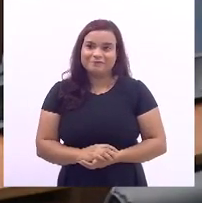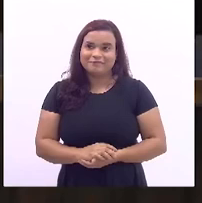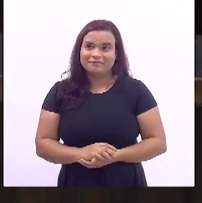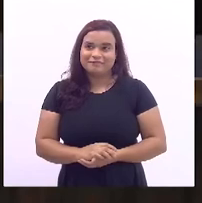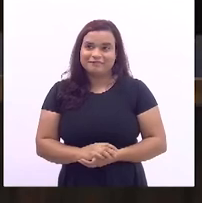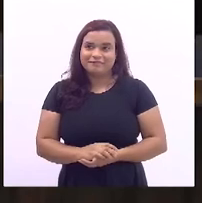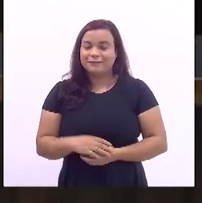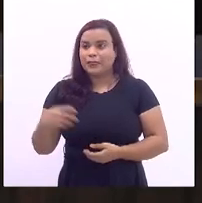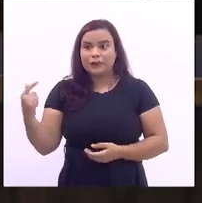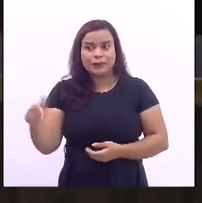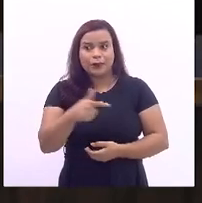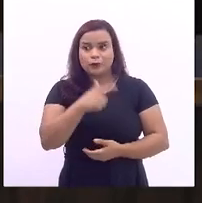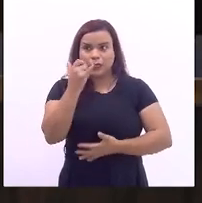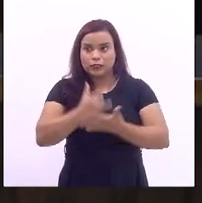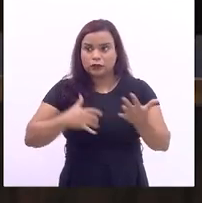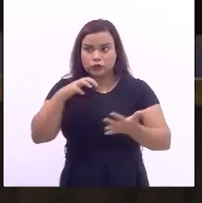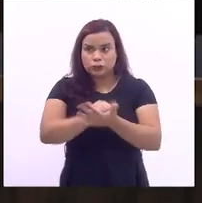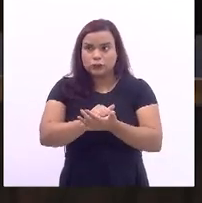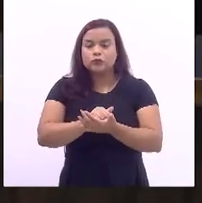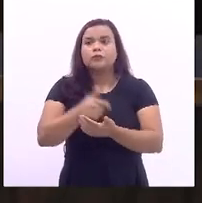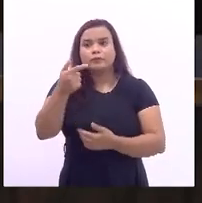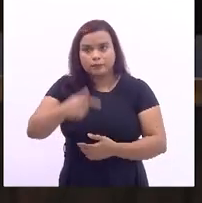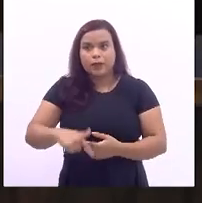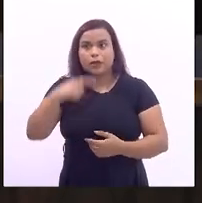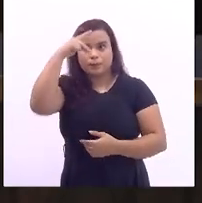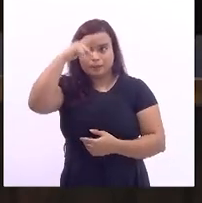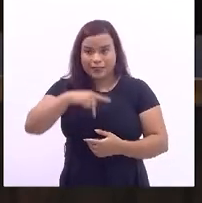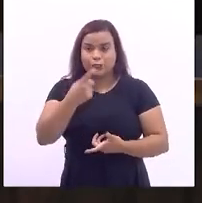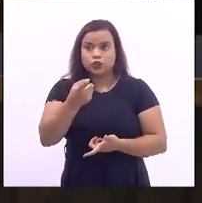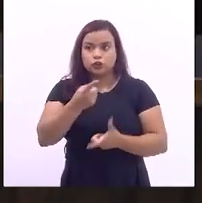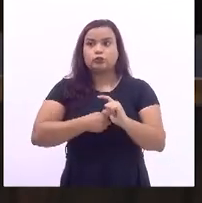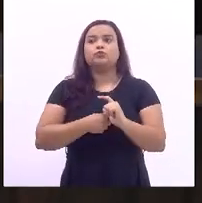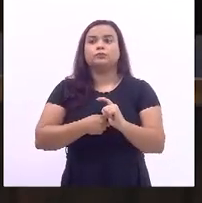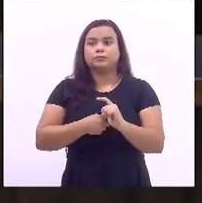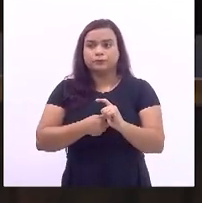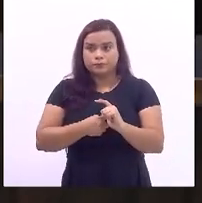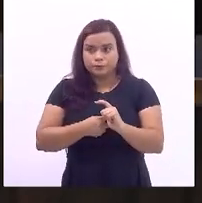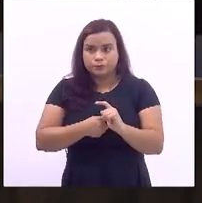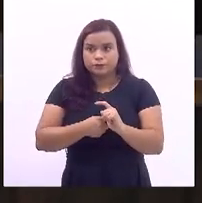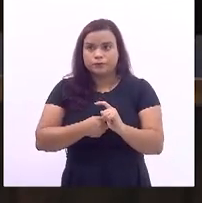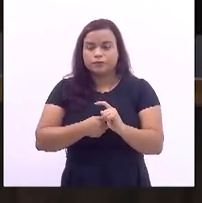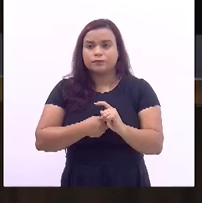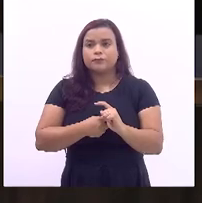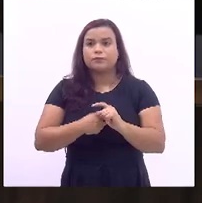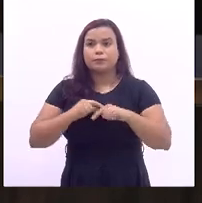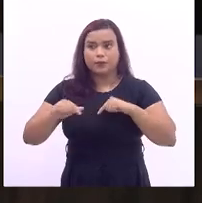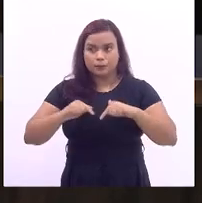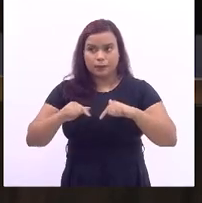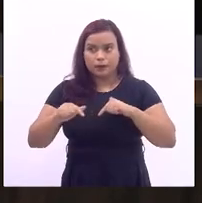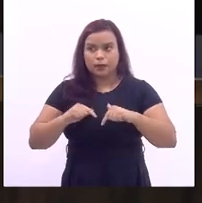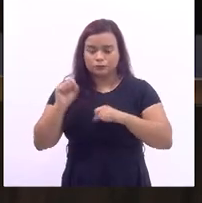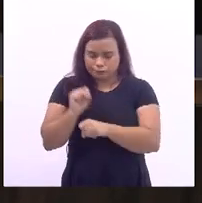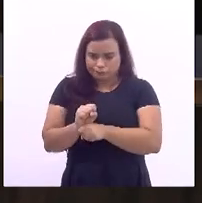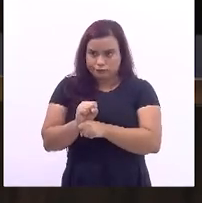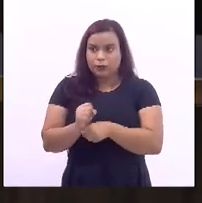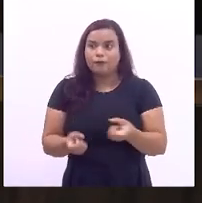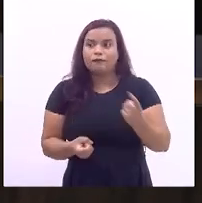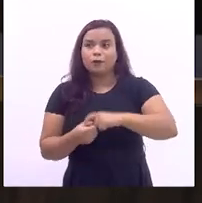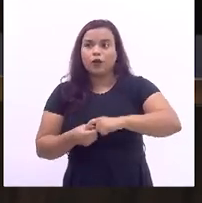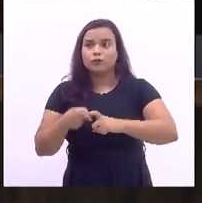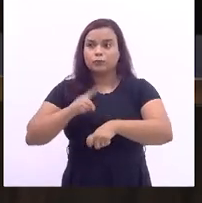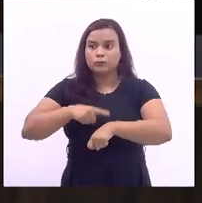e não havendo mais oradores inscritos a presidência suspende a presidente os trabalhos retornando às